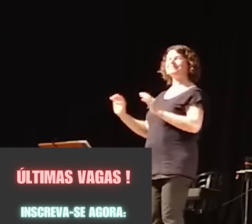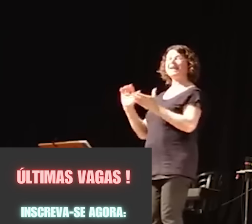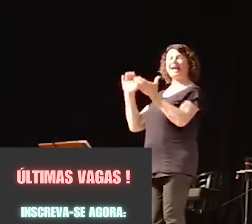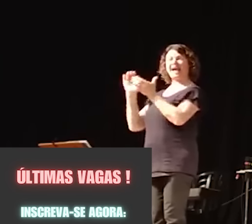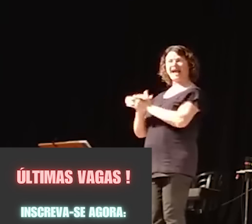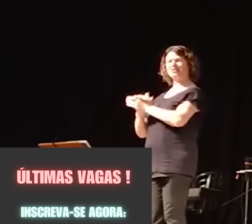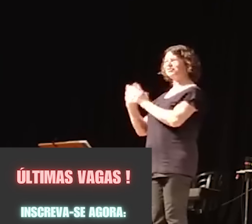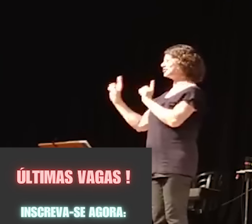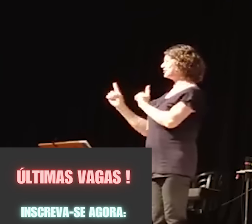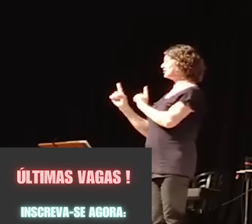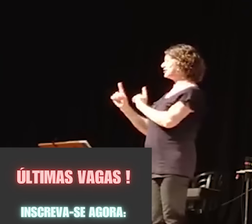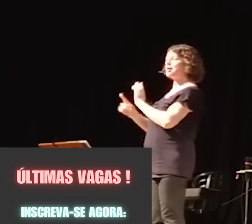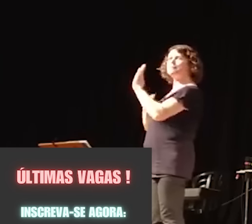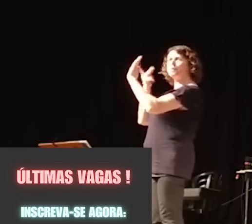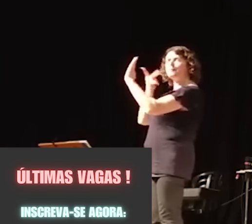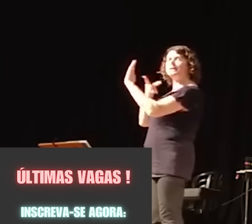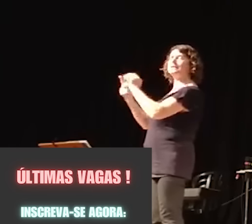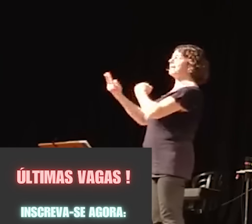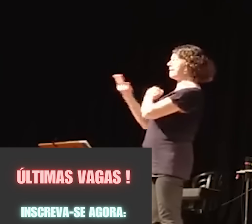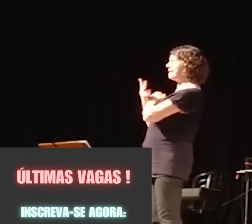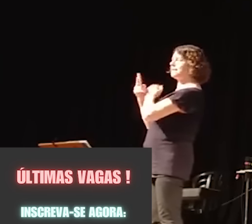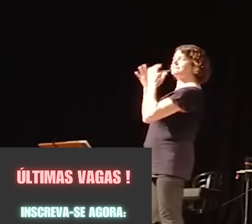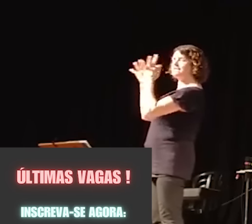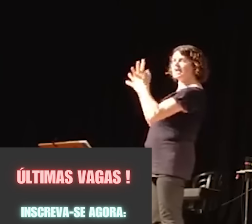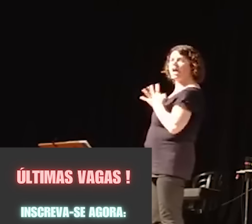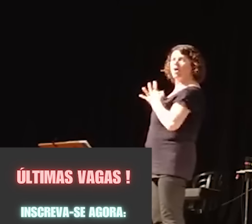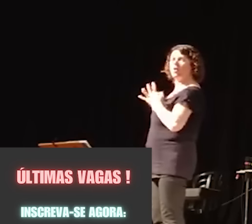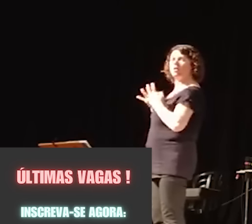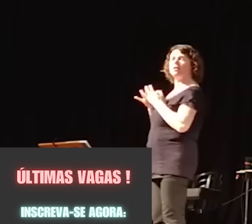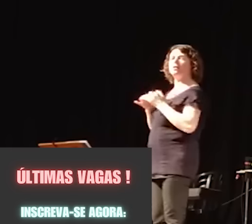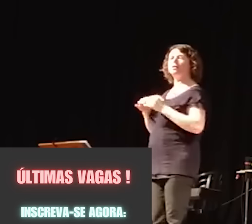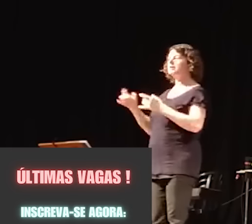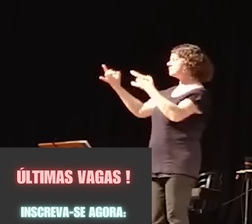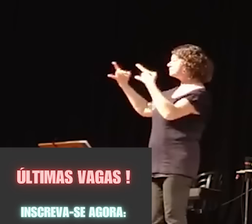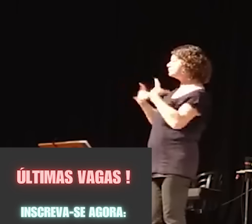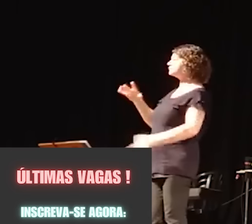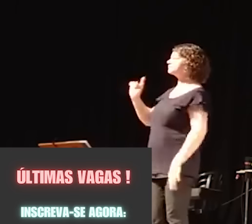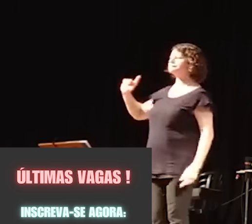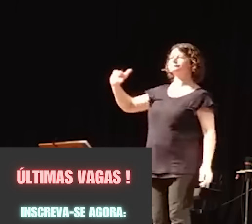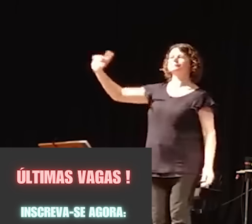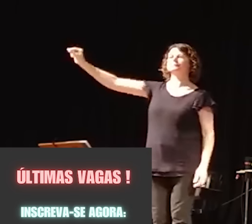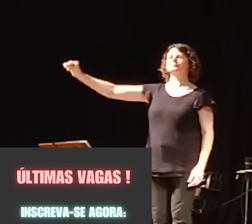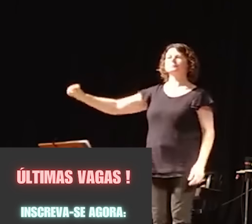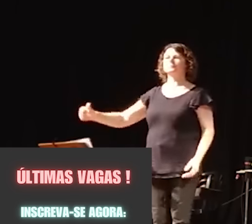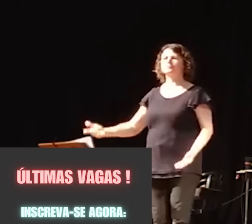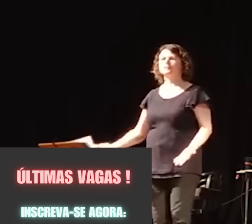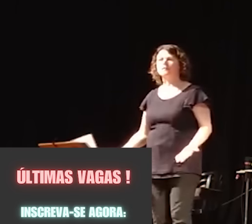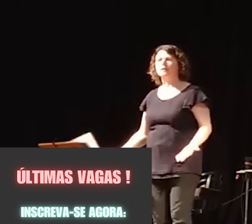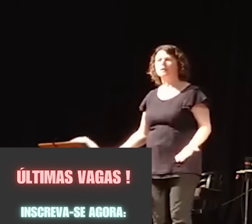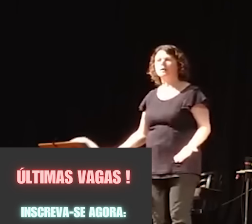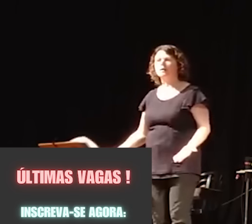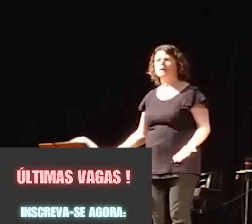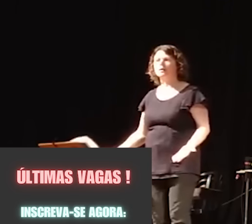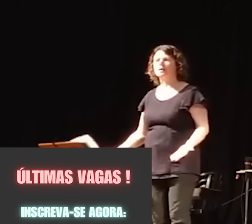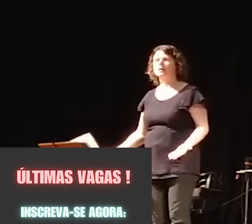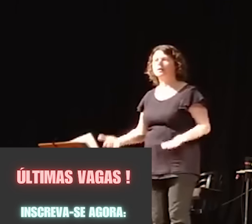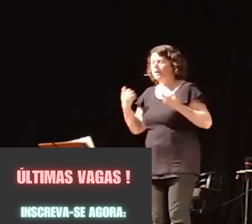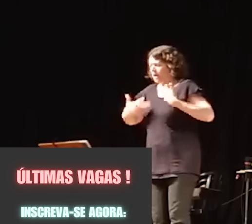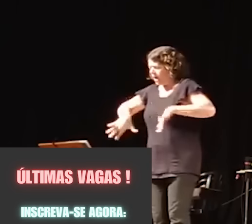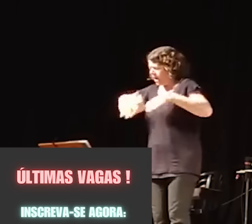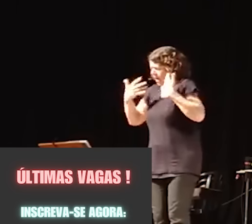não separa essa pessoa tá indo embora e diz olha arrumei outro e vou embora eu vou falar uma coisa para você a sensualidade